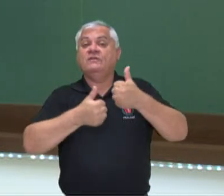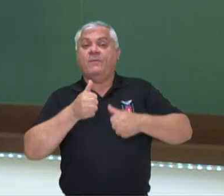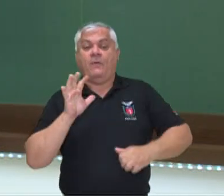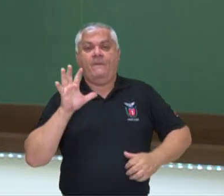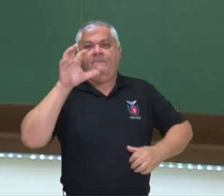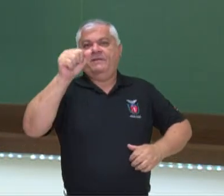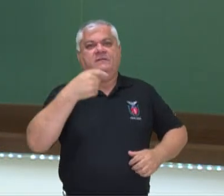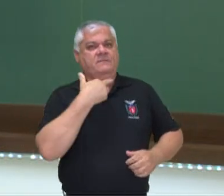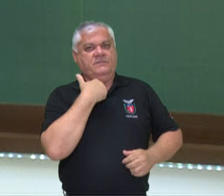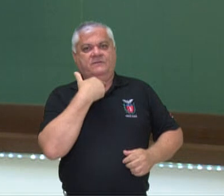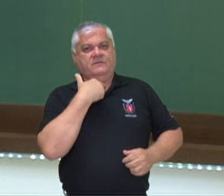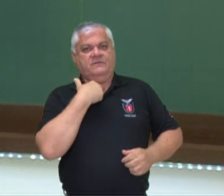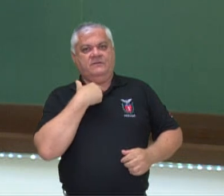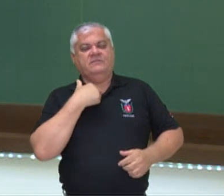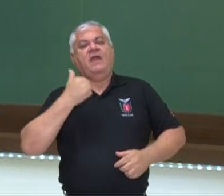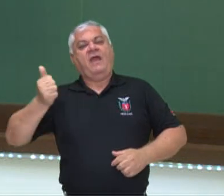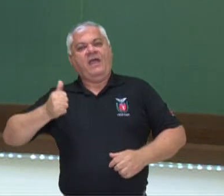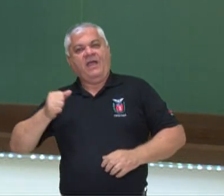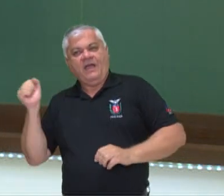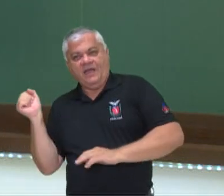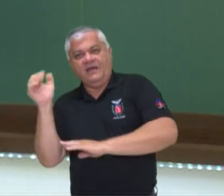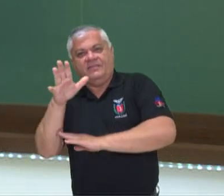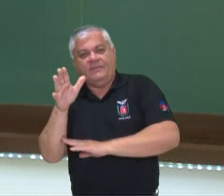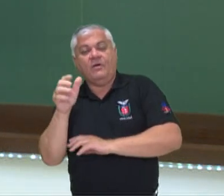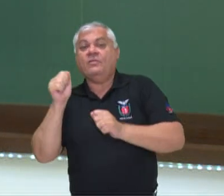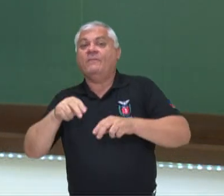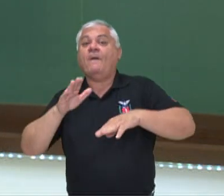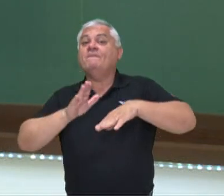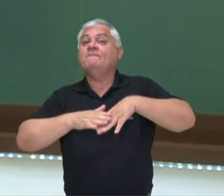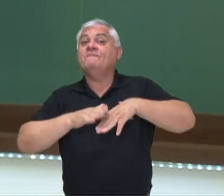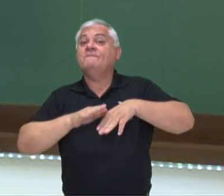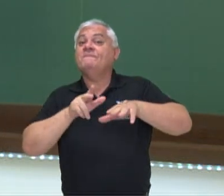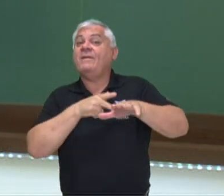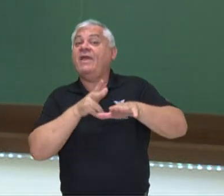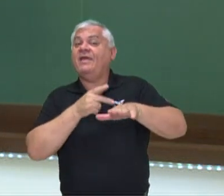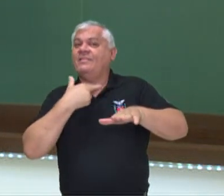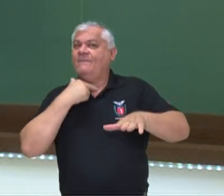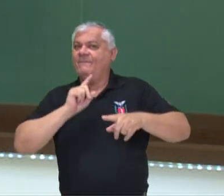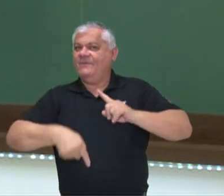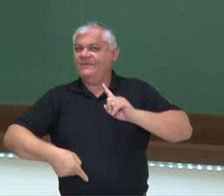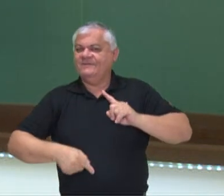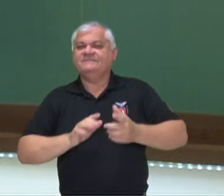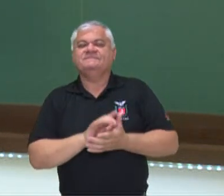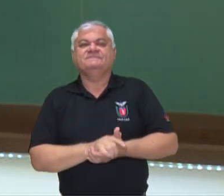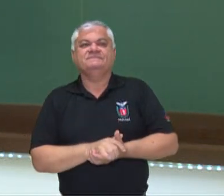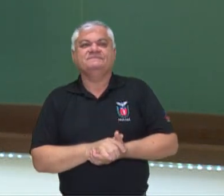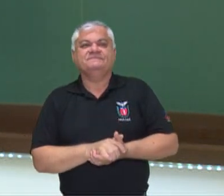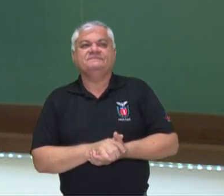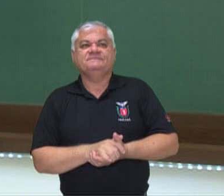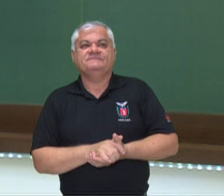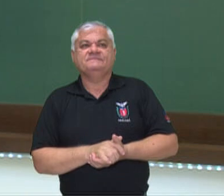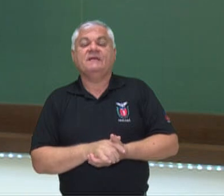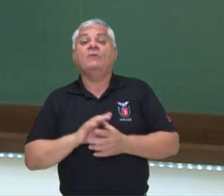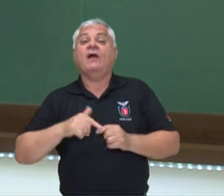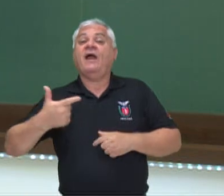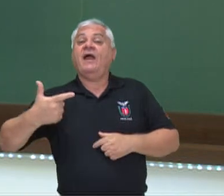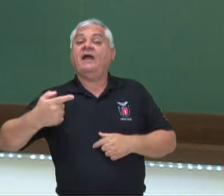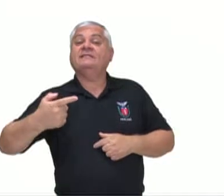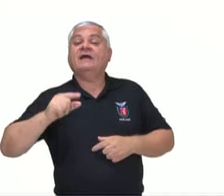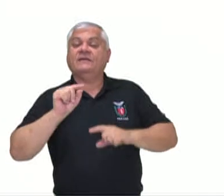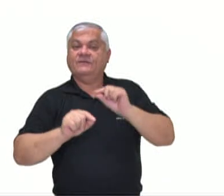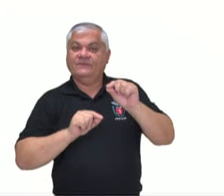na bola. No handebol, eu não posso tocar o pé na bola, tá certo? Então, o ataque, né,